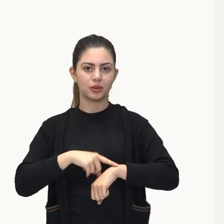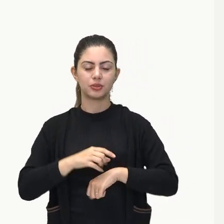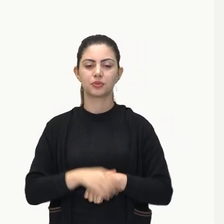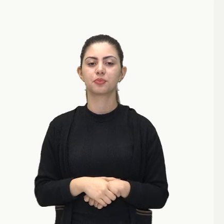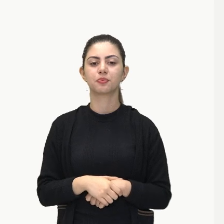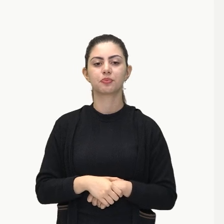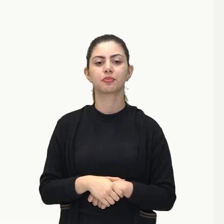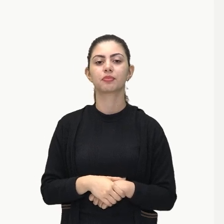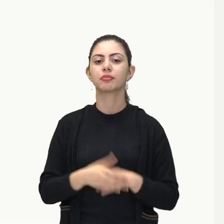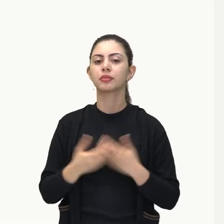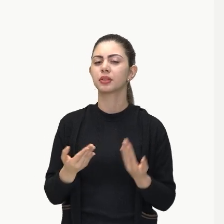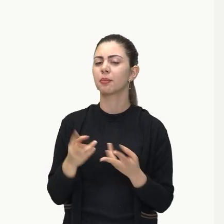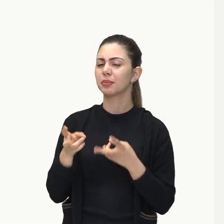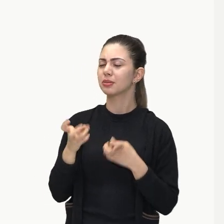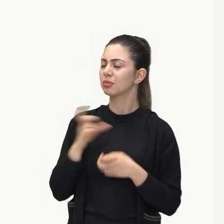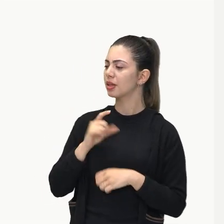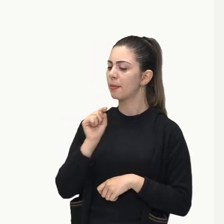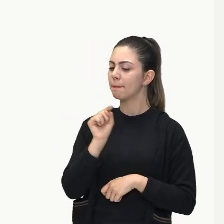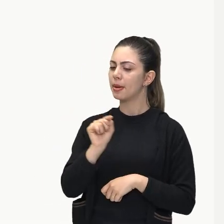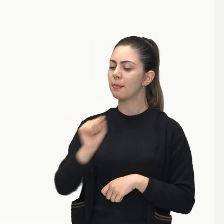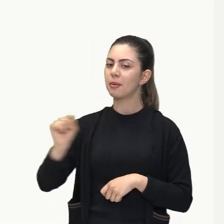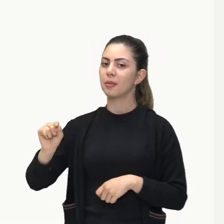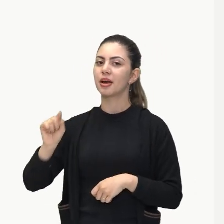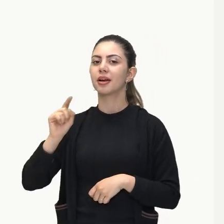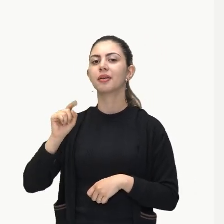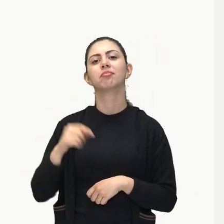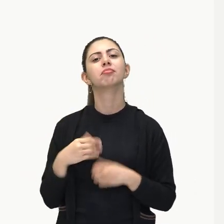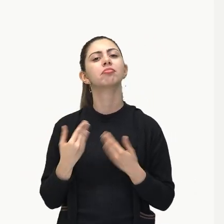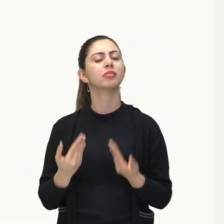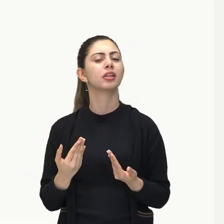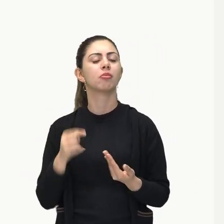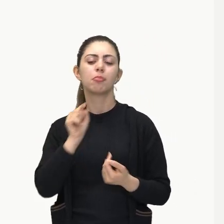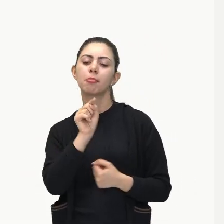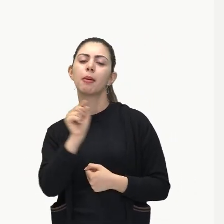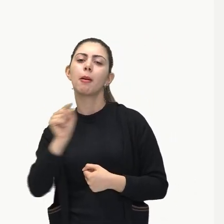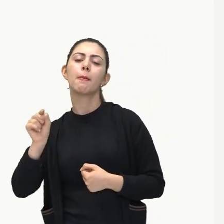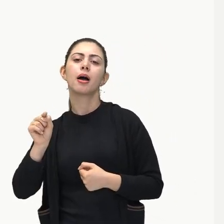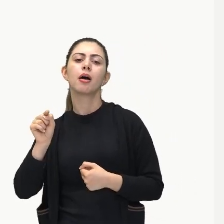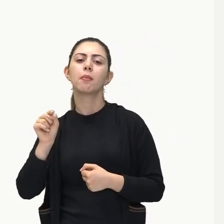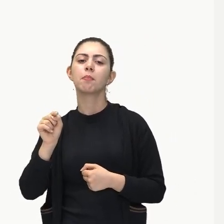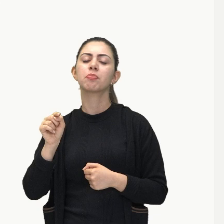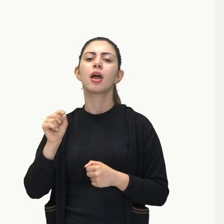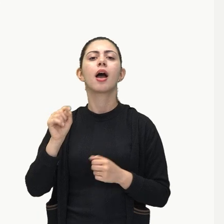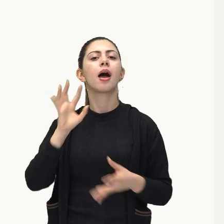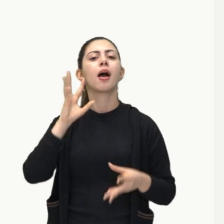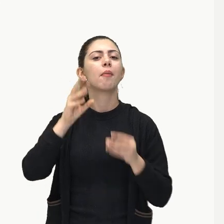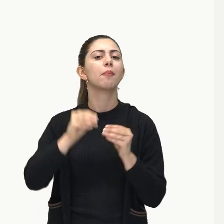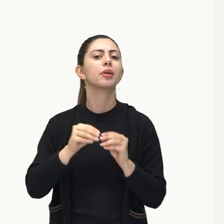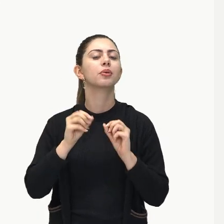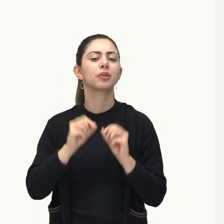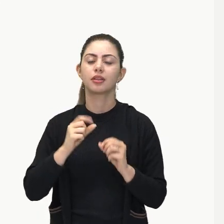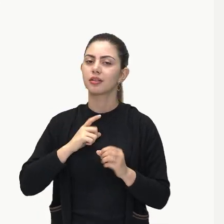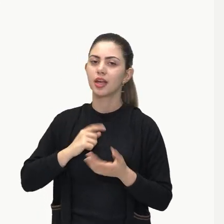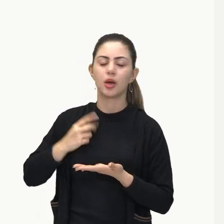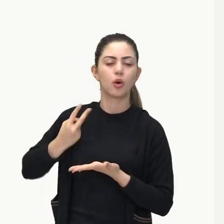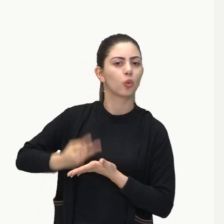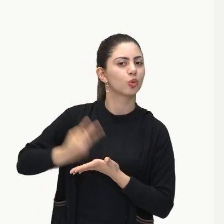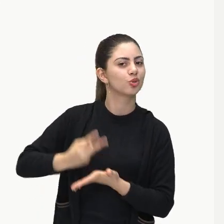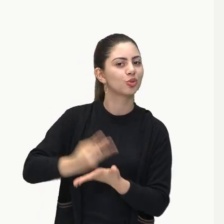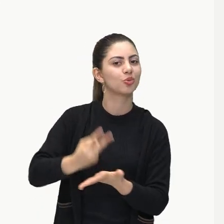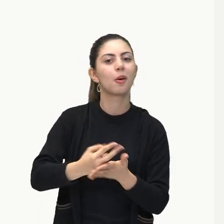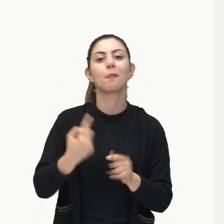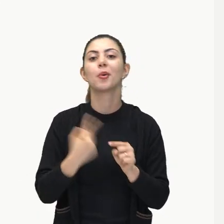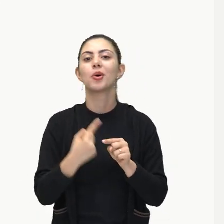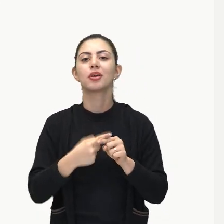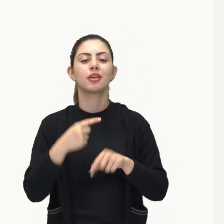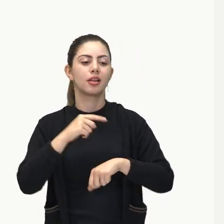bastasse, eu tenho aqui as minhas reticências no final. Essas reticências indicam algo que continua, porque esse tic-tac